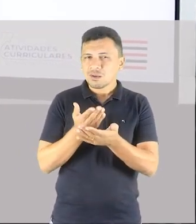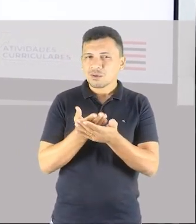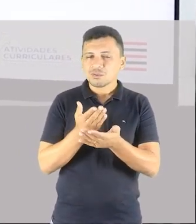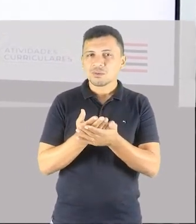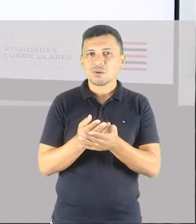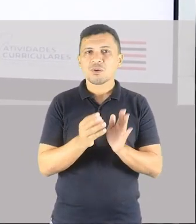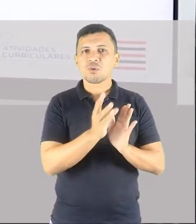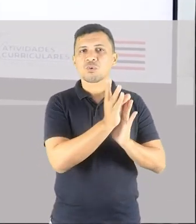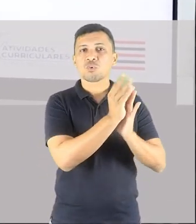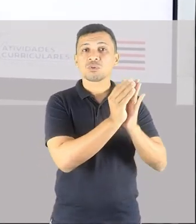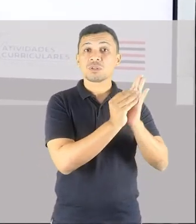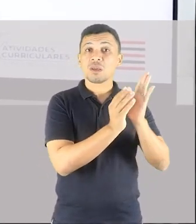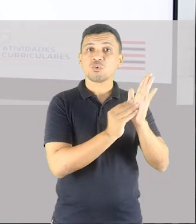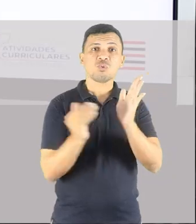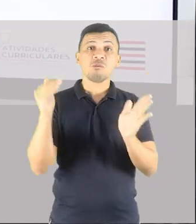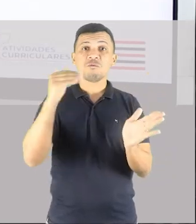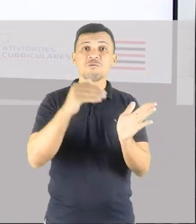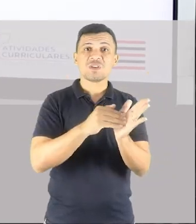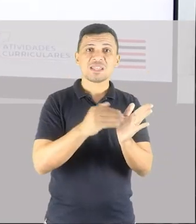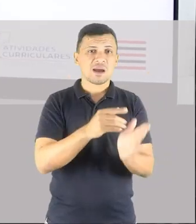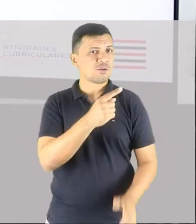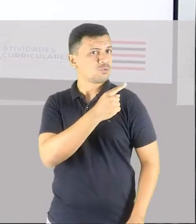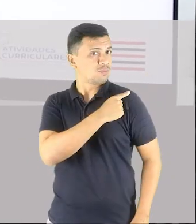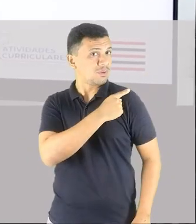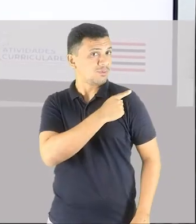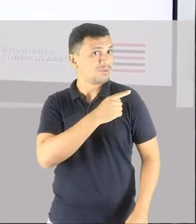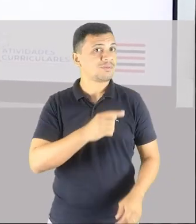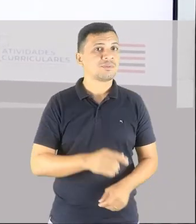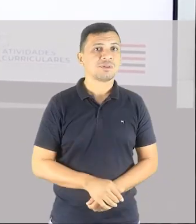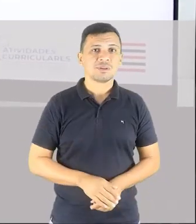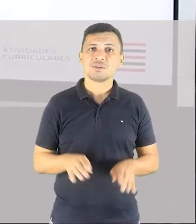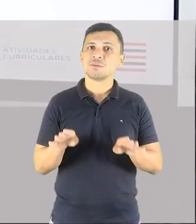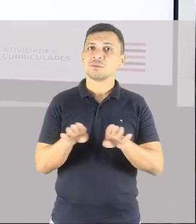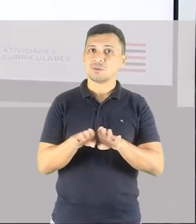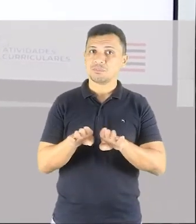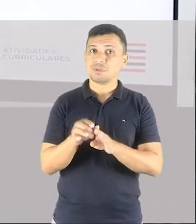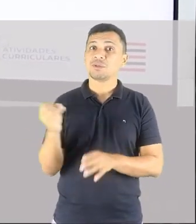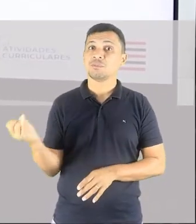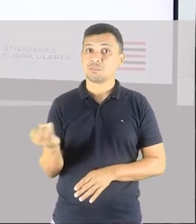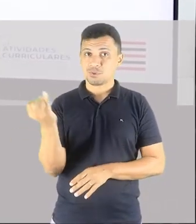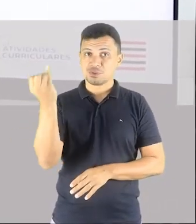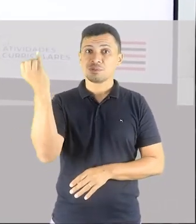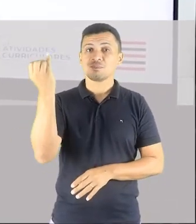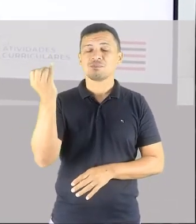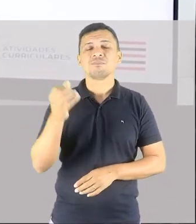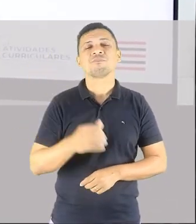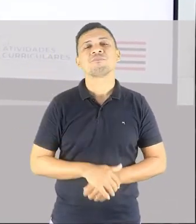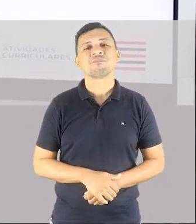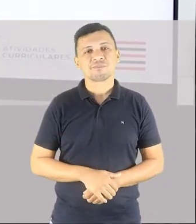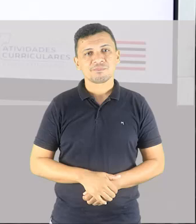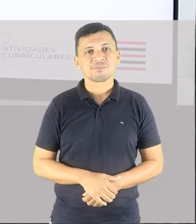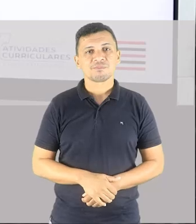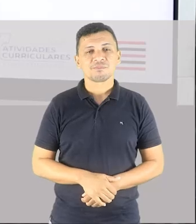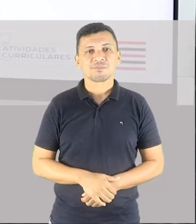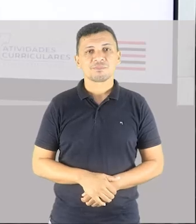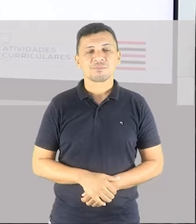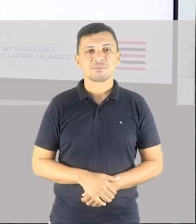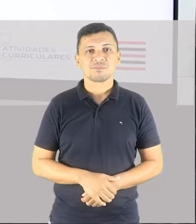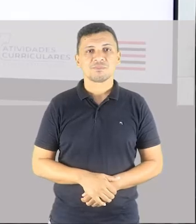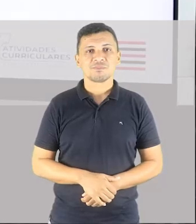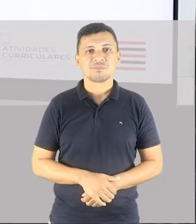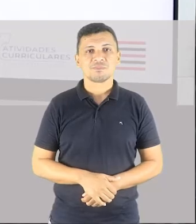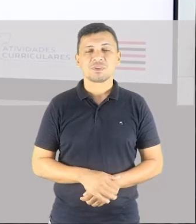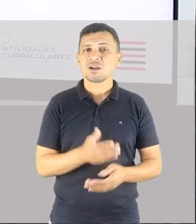conteúdos finais do primeiro ano, tá? Mas tão importante quanto o resto, obviamente, certo? Então olha